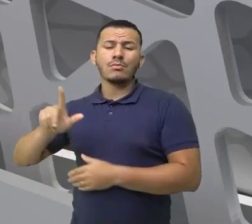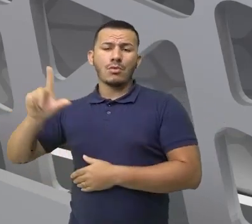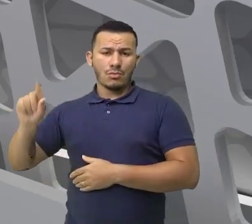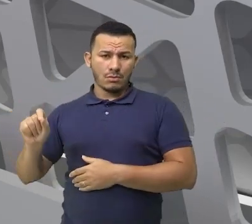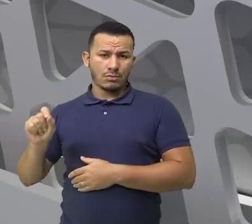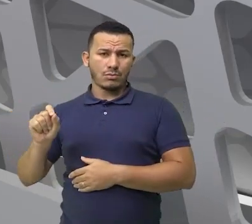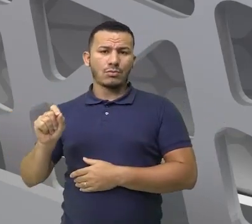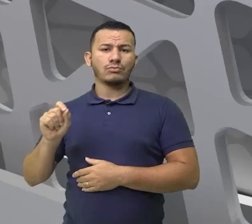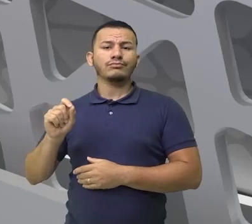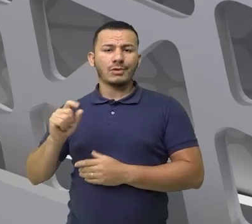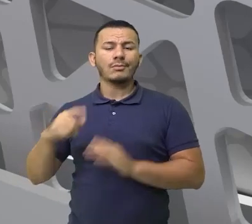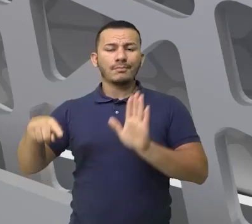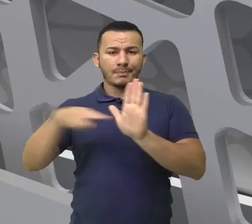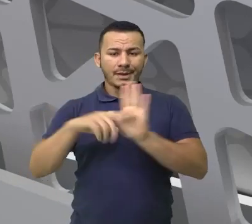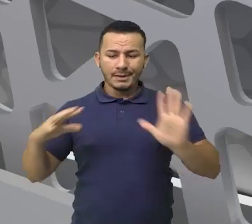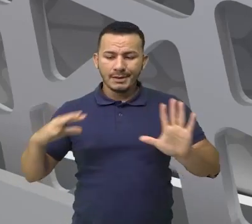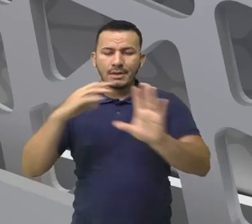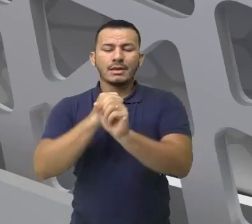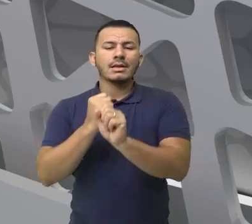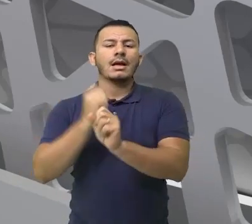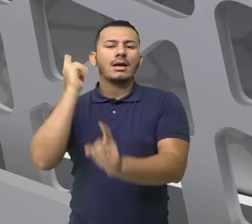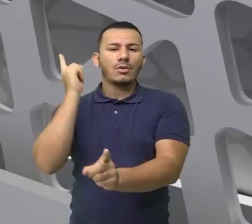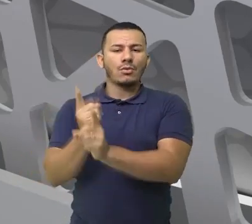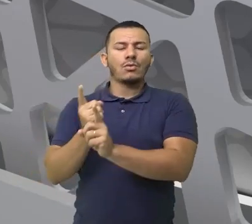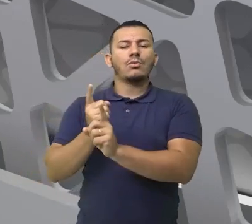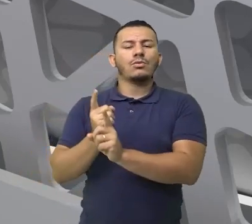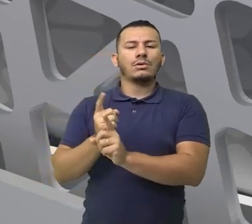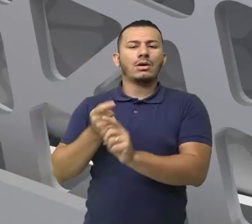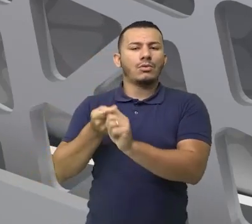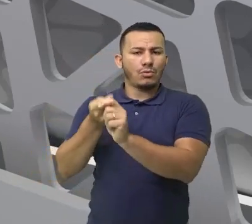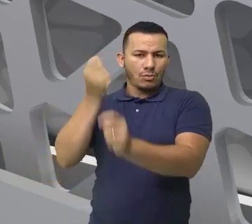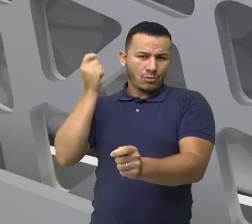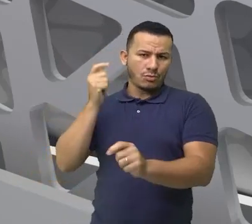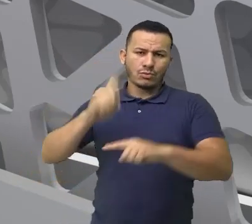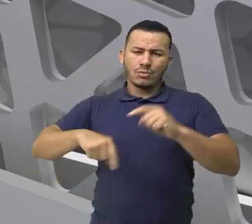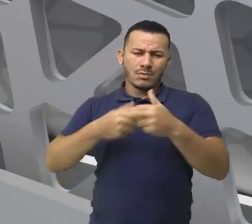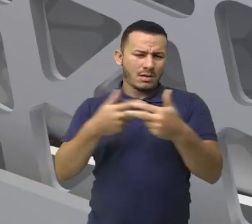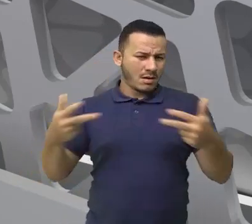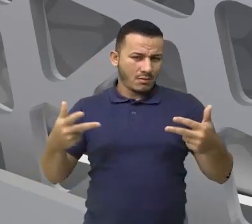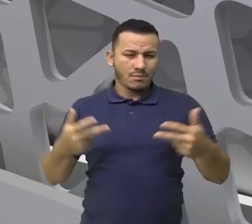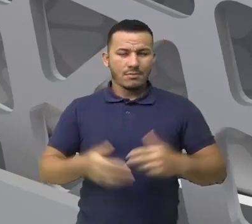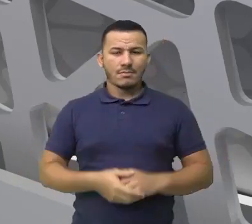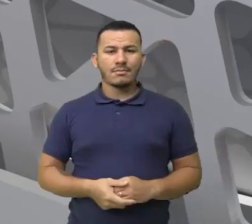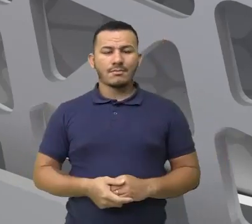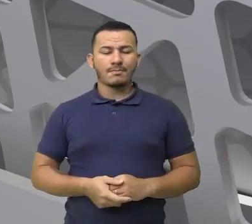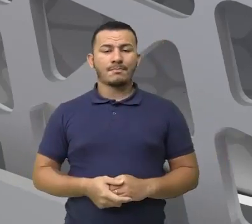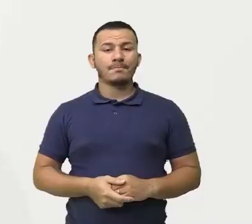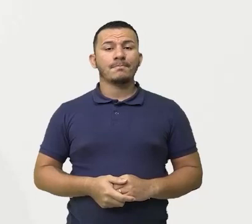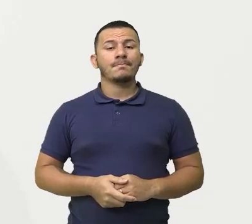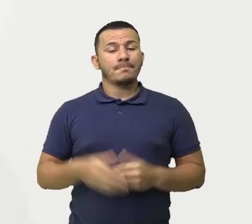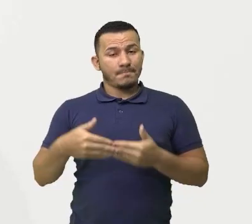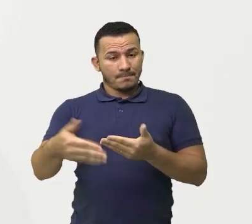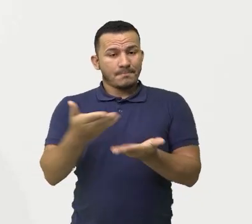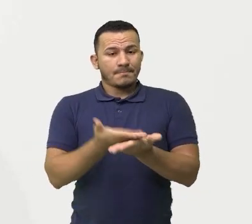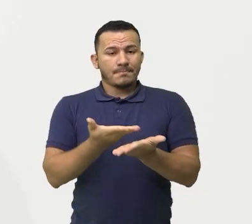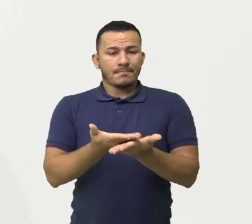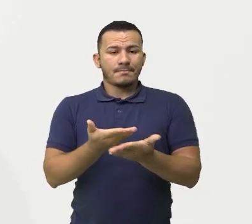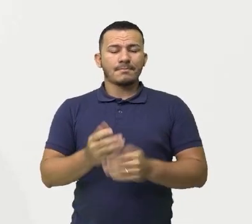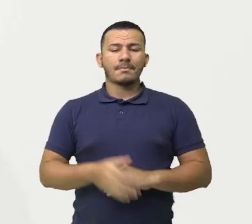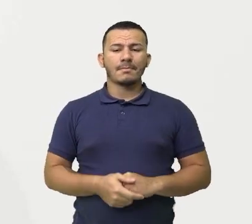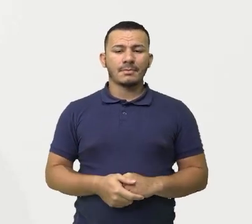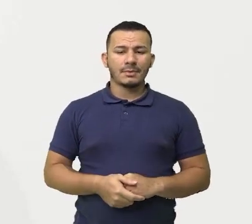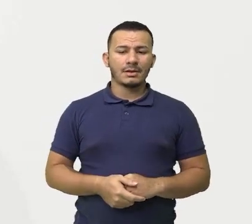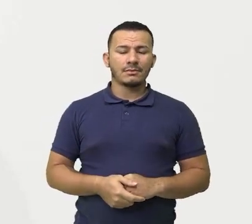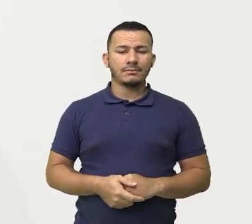o lucro da venda de de referido produto, tá legal? Vamos continuar, então, a nossa aula?